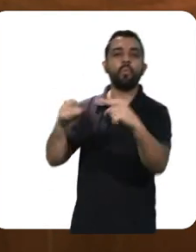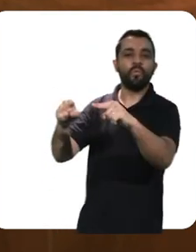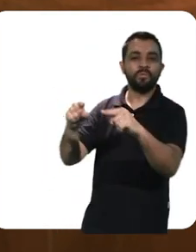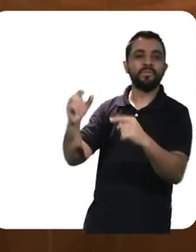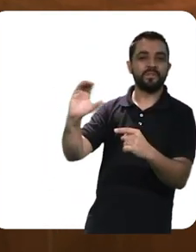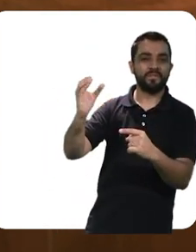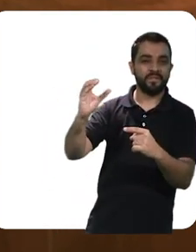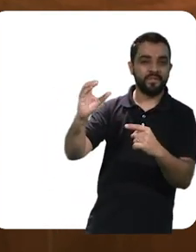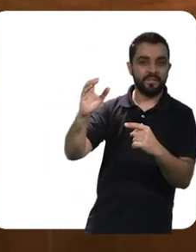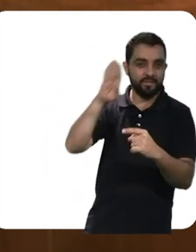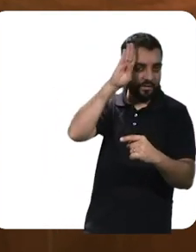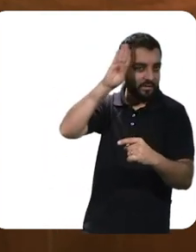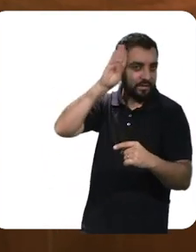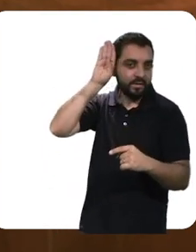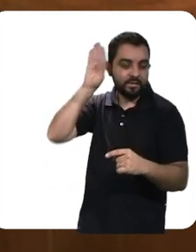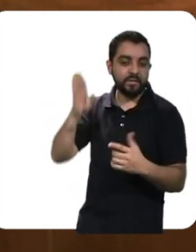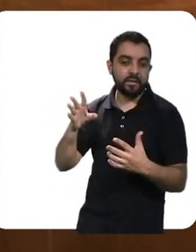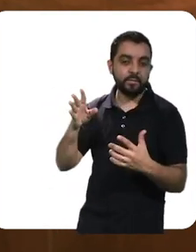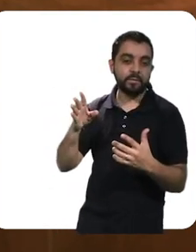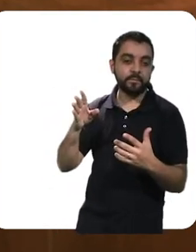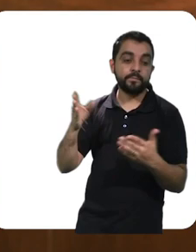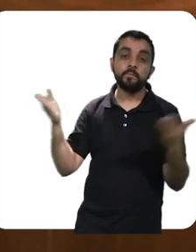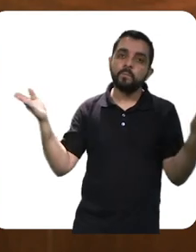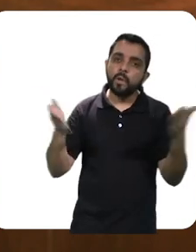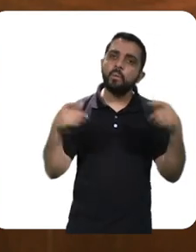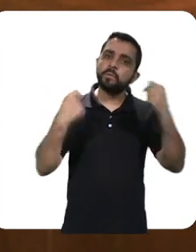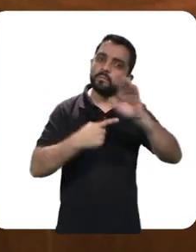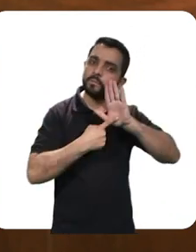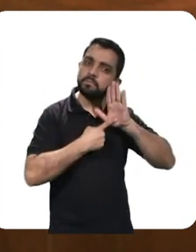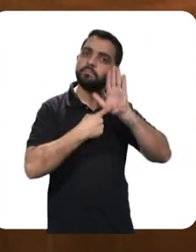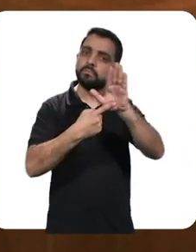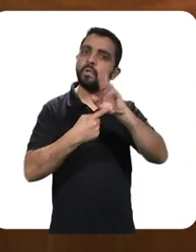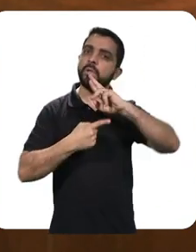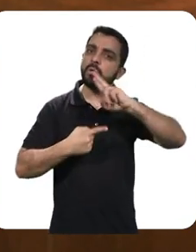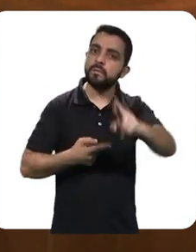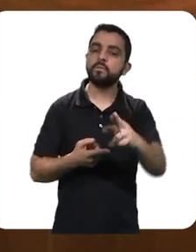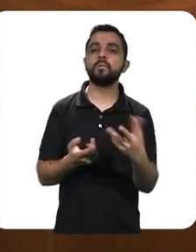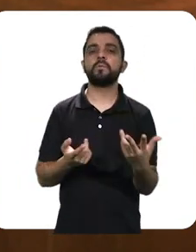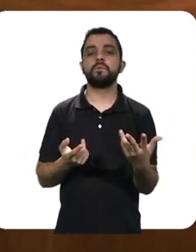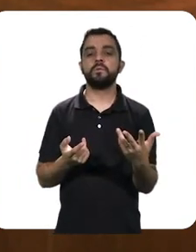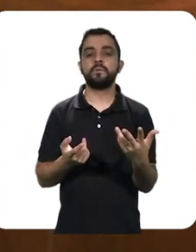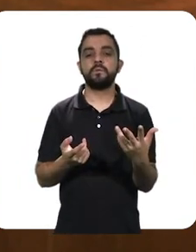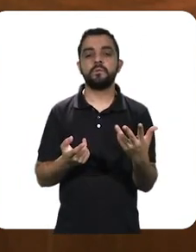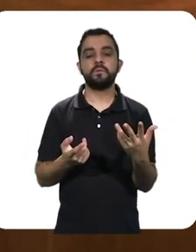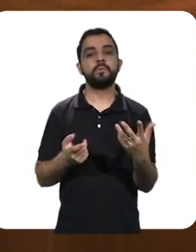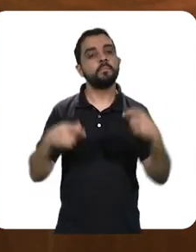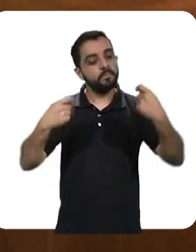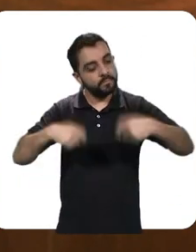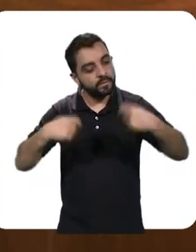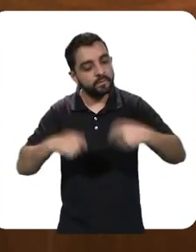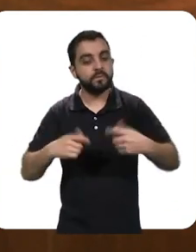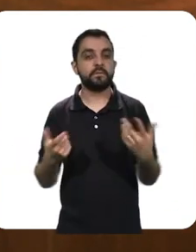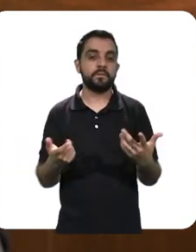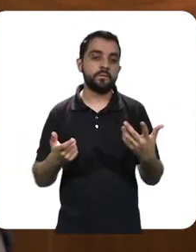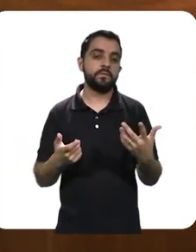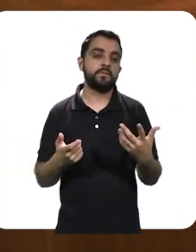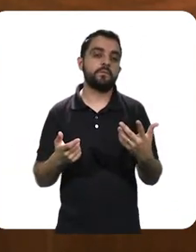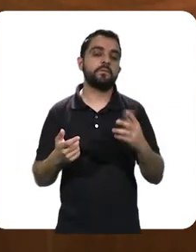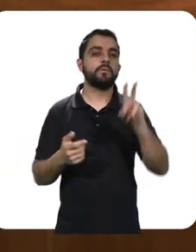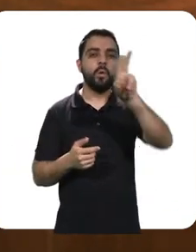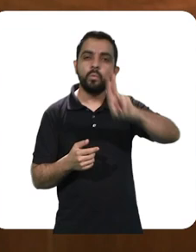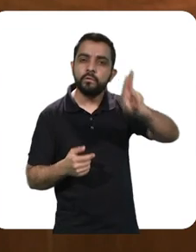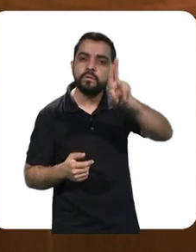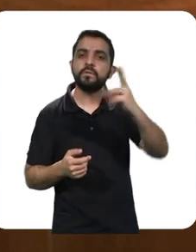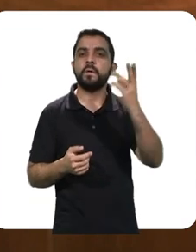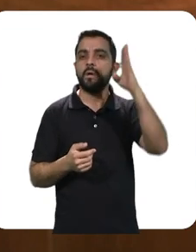a resposta maior que a gente possa dar para esse problema ela seja imediata, né, seja nessa questão das universidades,